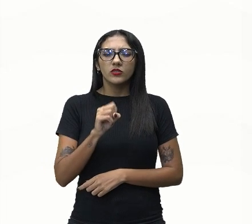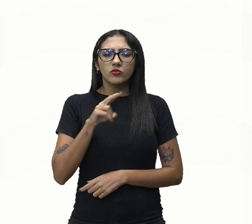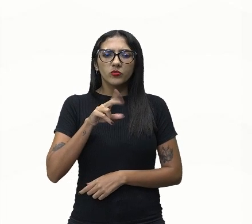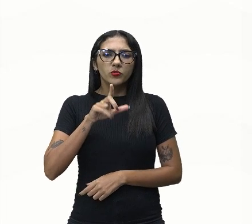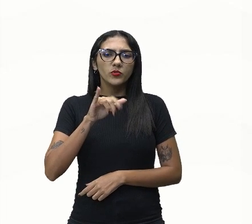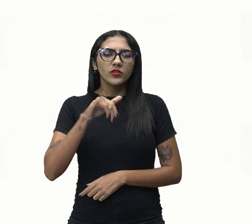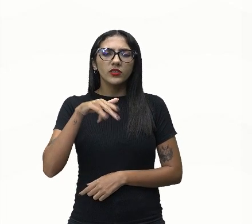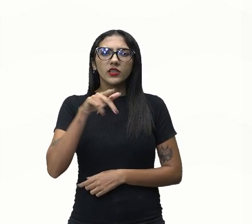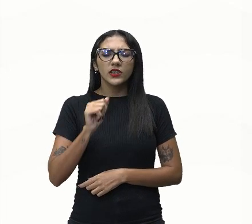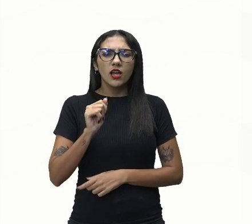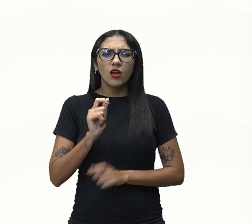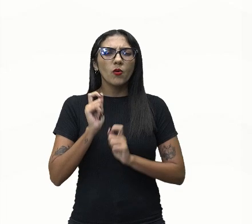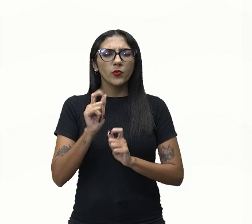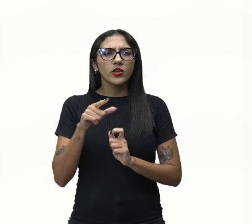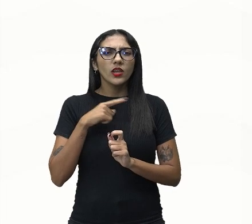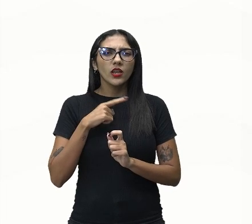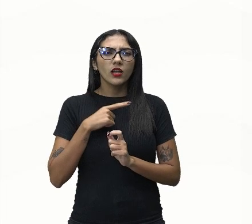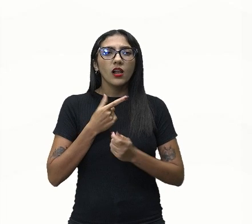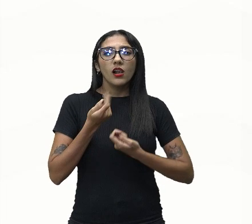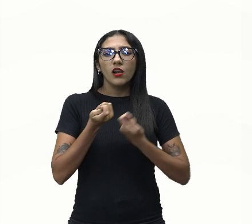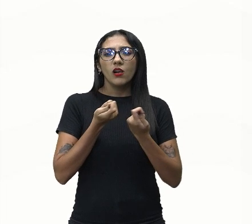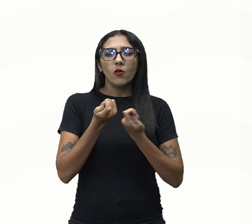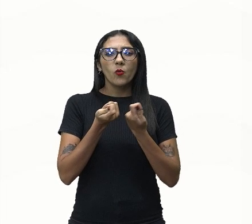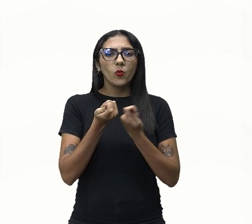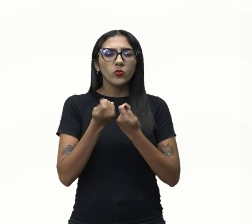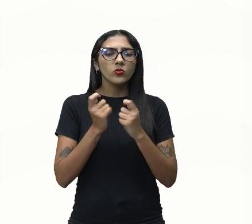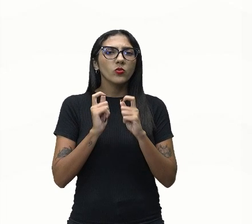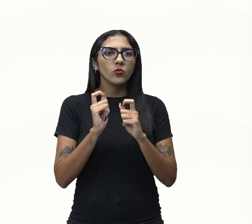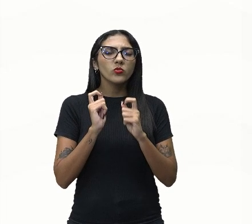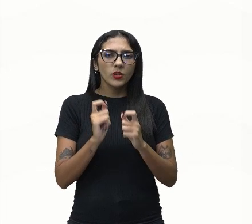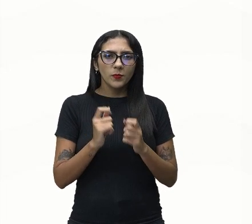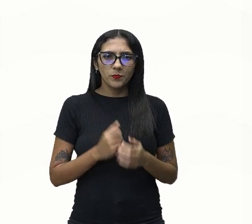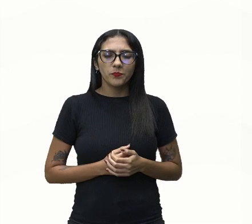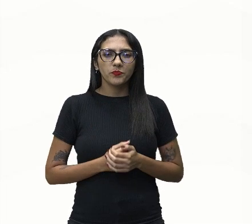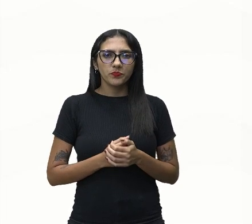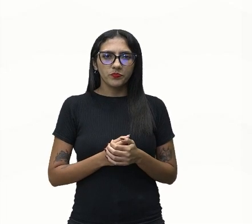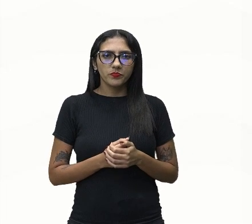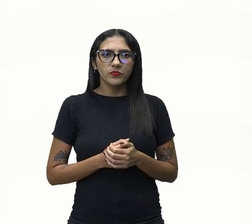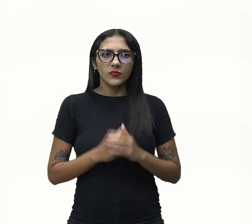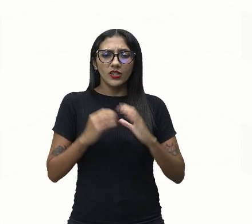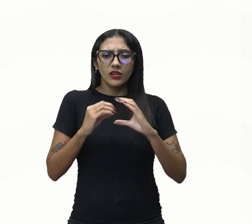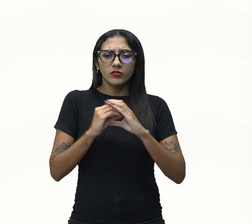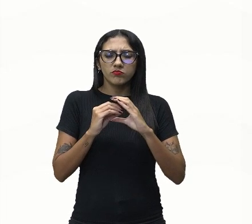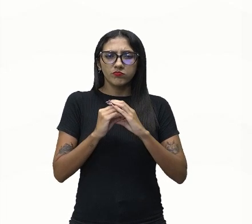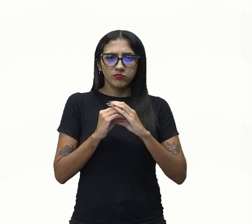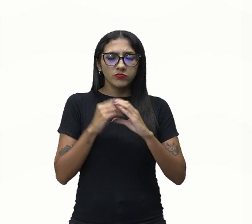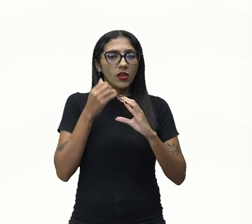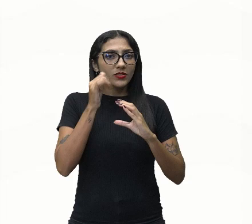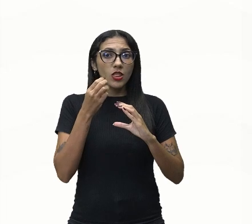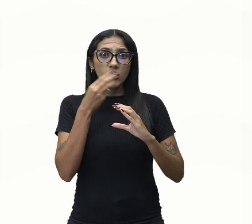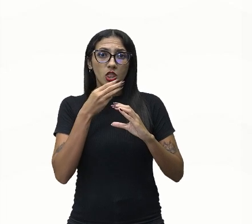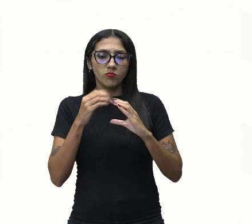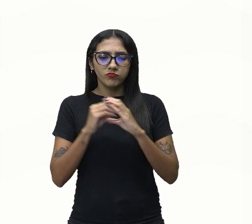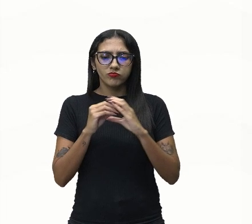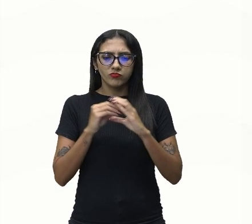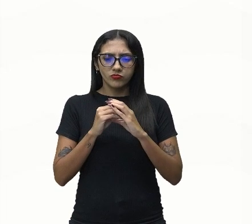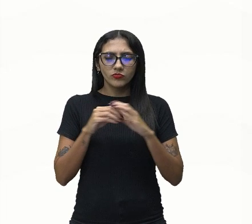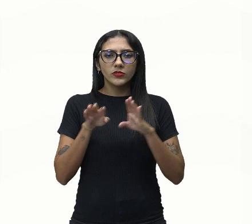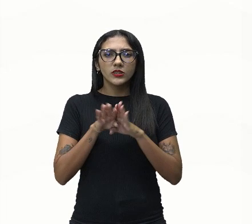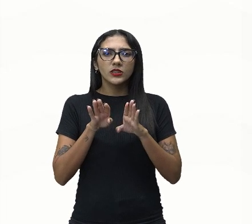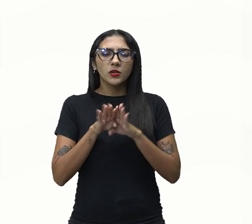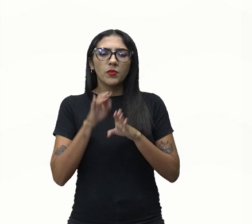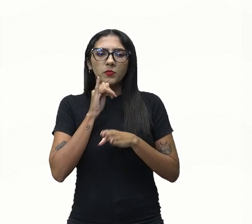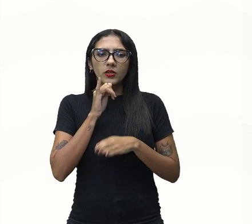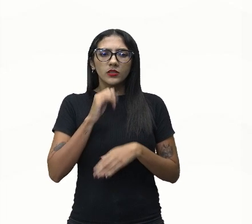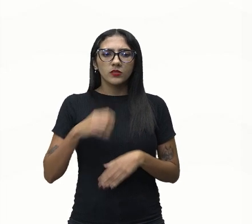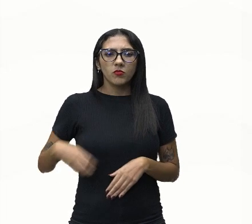corpo? A insulina ela vai controlar a entrada da glicose nas células e o armazenamento no fígado, na